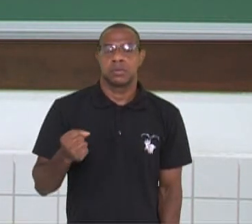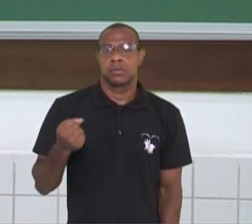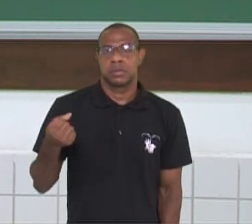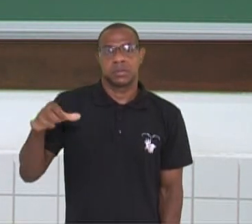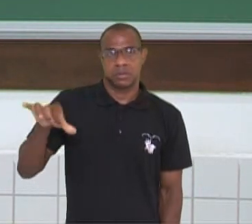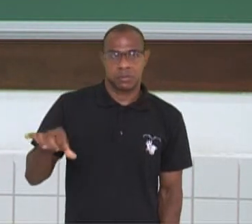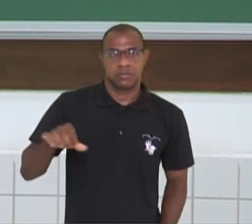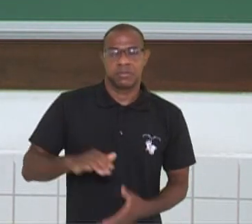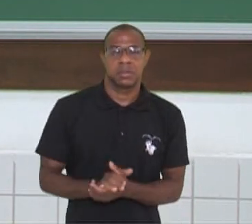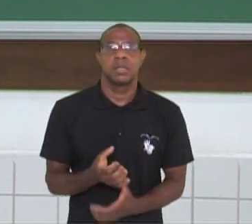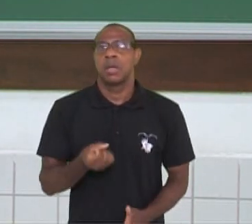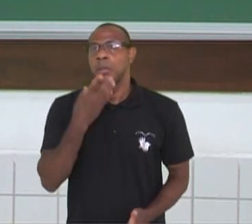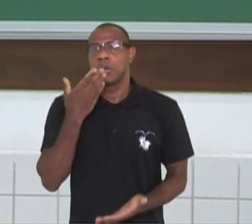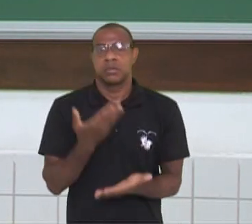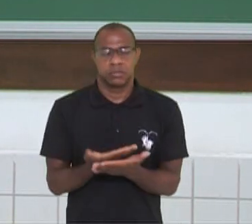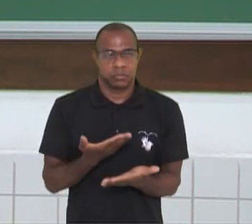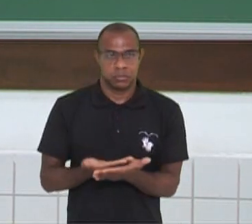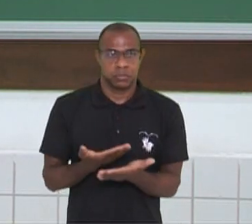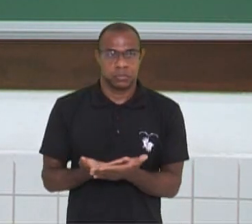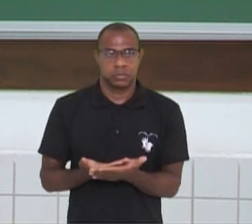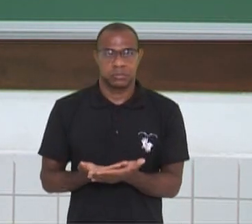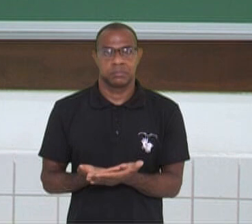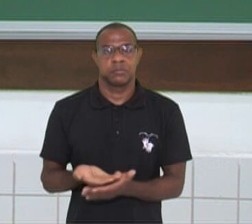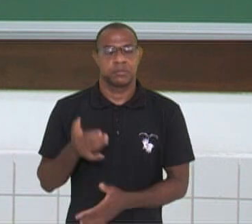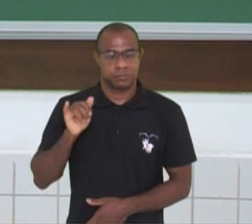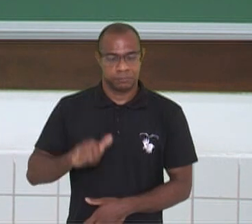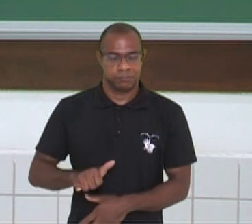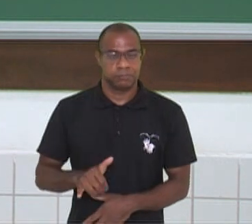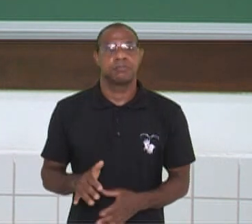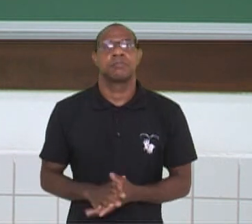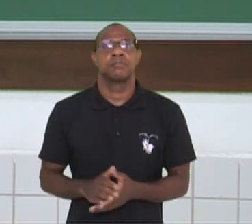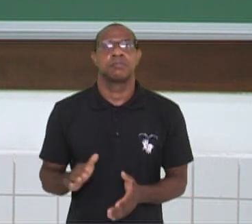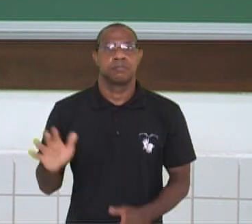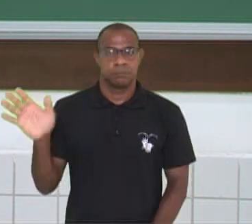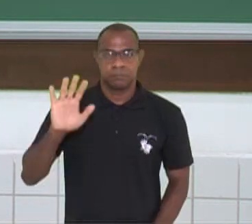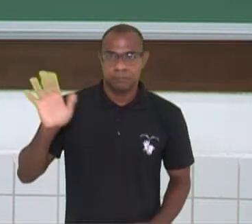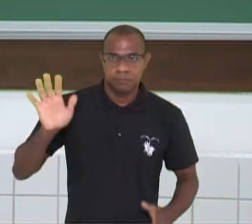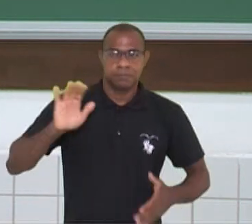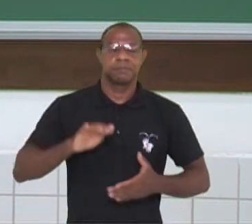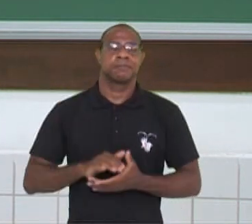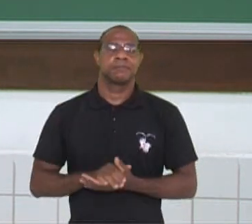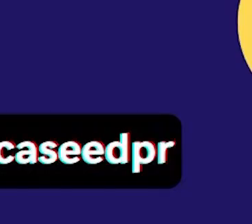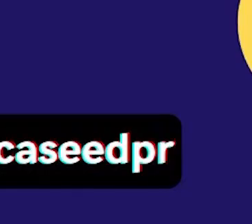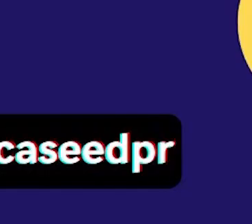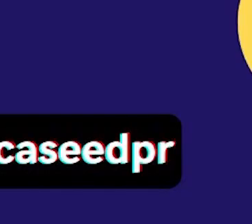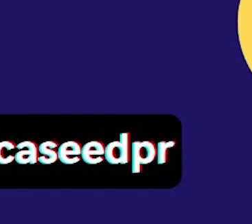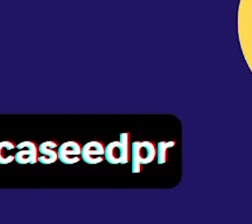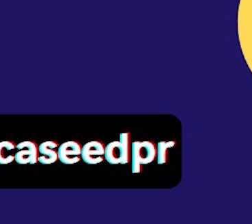1889. Bons estudos para você, eu vou ficando por aqui. Tchau, povo!